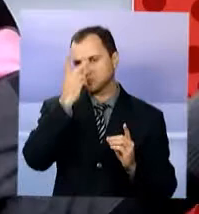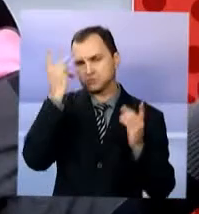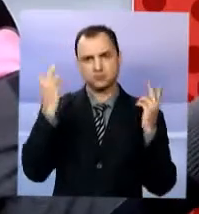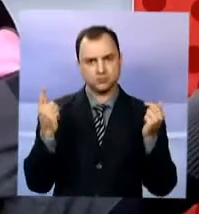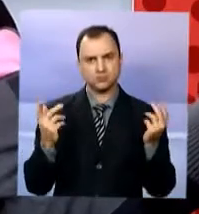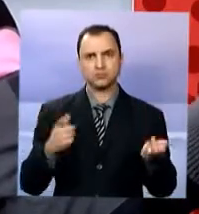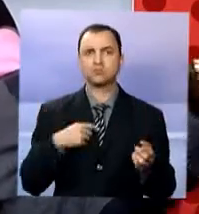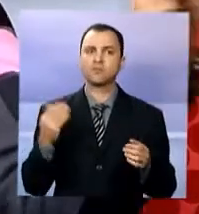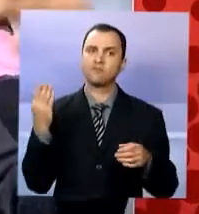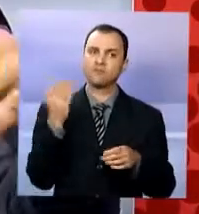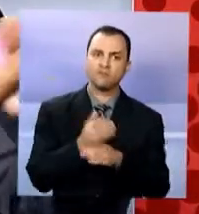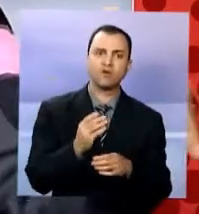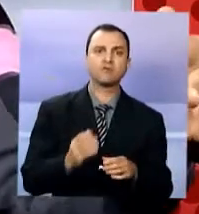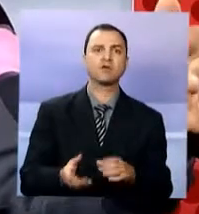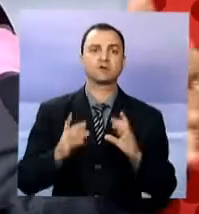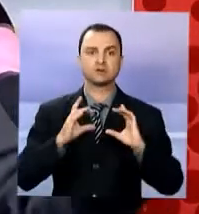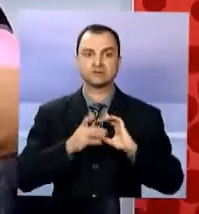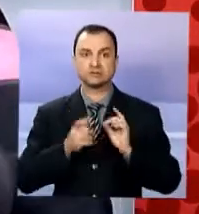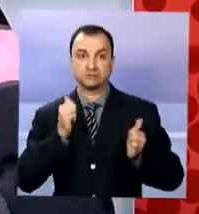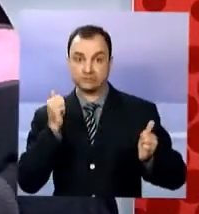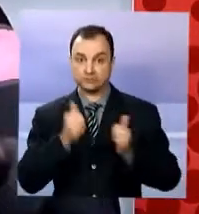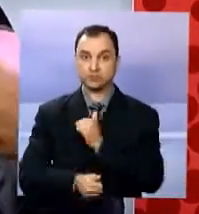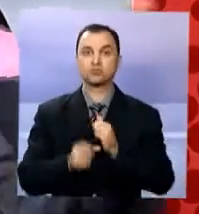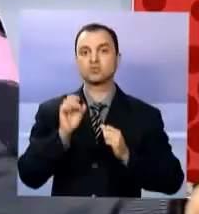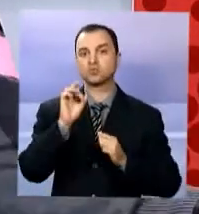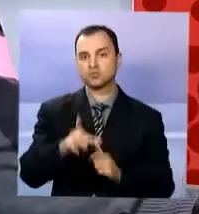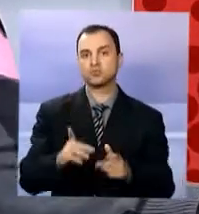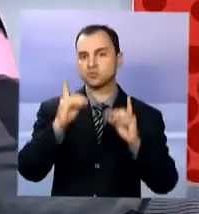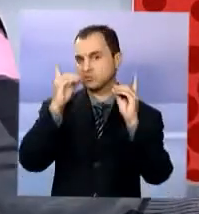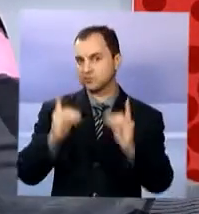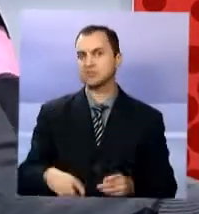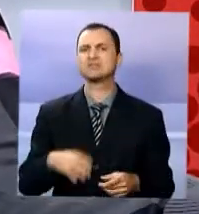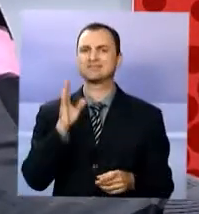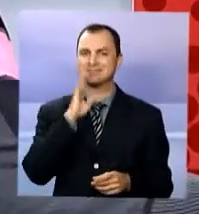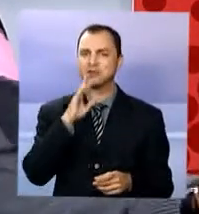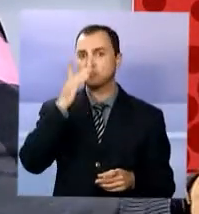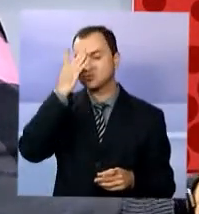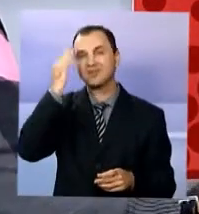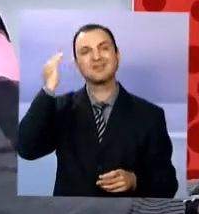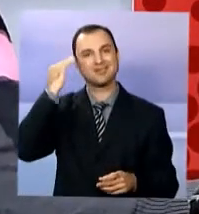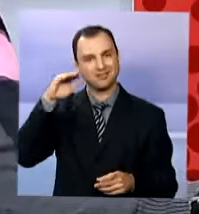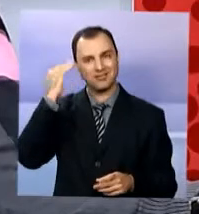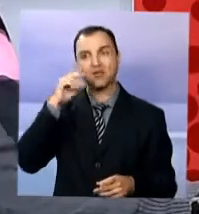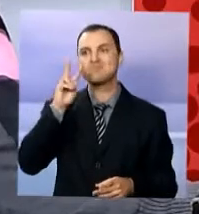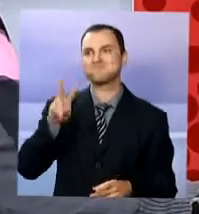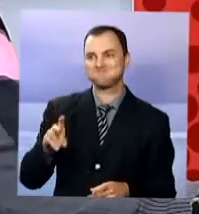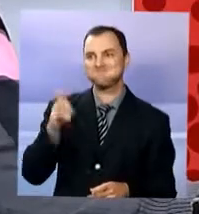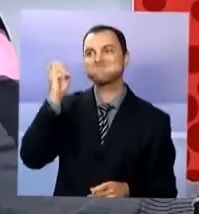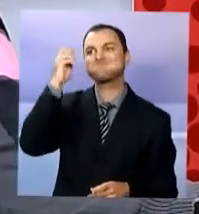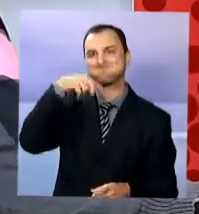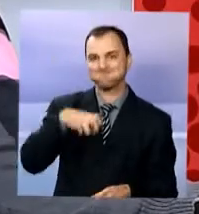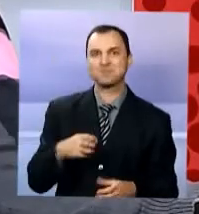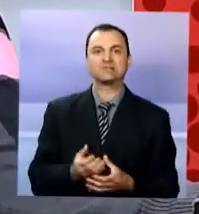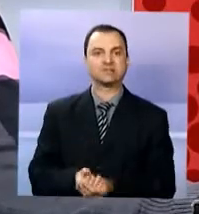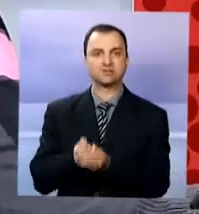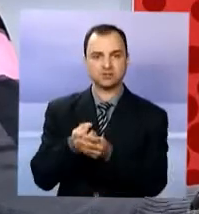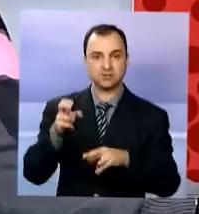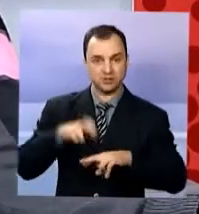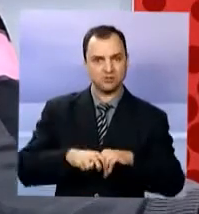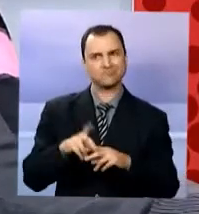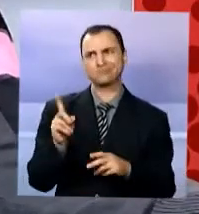lógica Quando você vai para o campeonato fora aí é só para deficiente mas é bacana para as pessoas entenderem entendeu É muito difícil jogar volei sentado